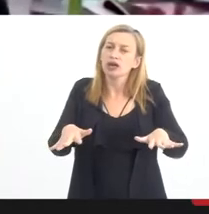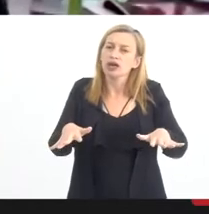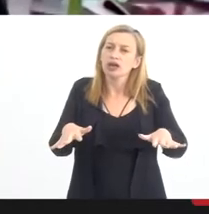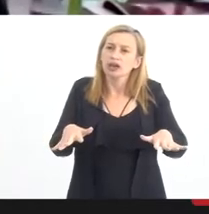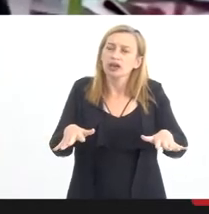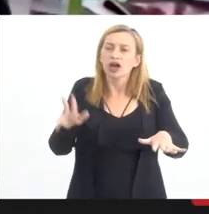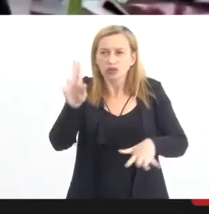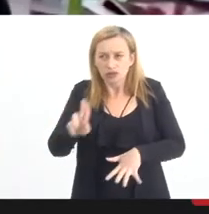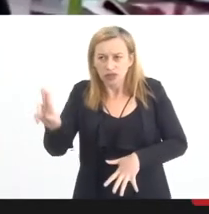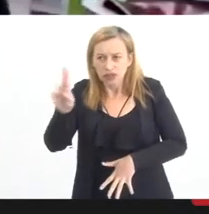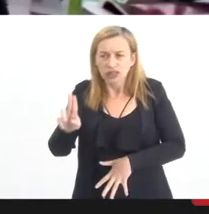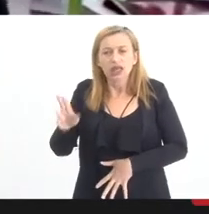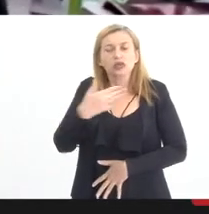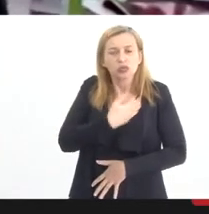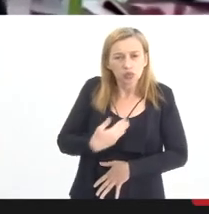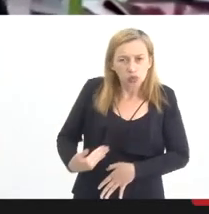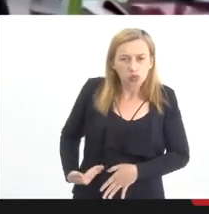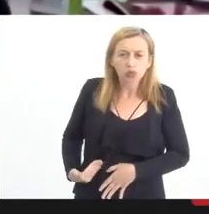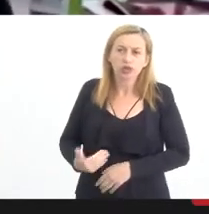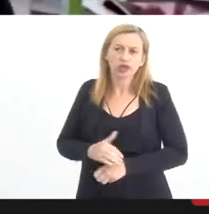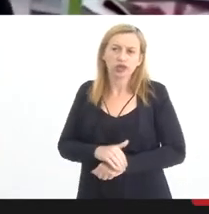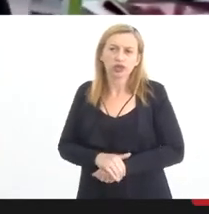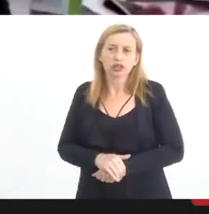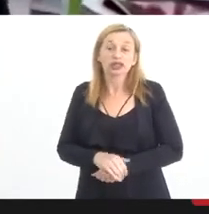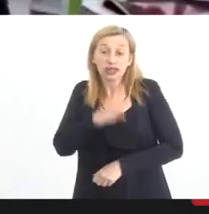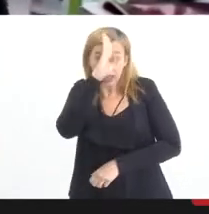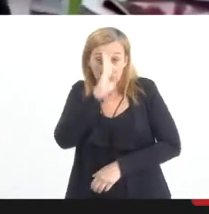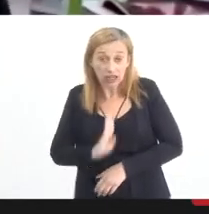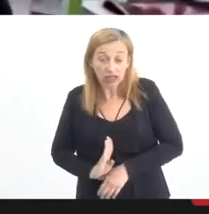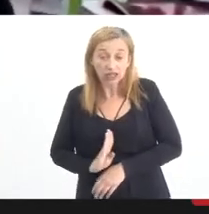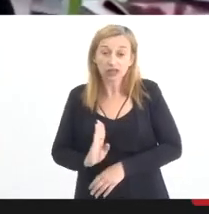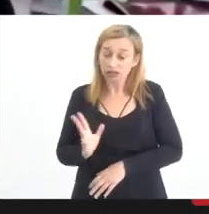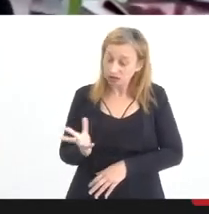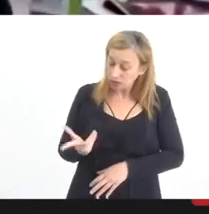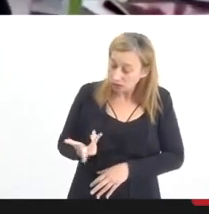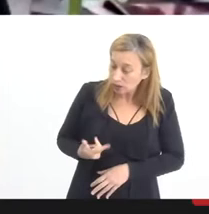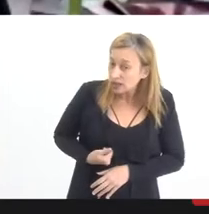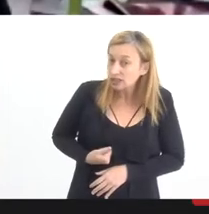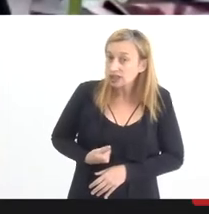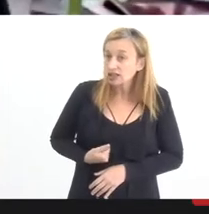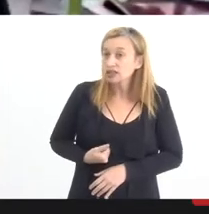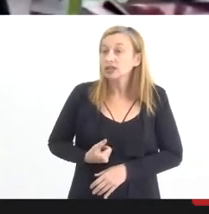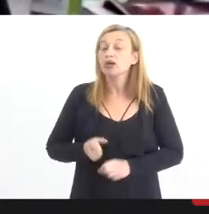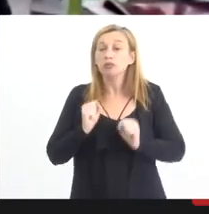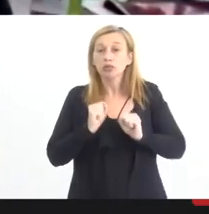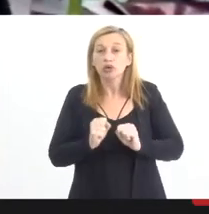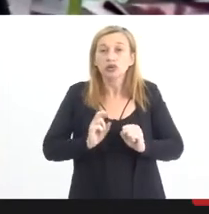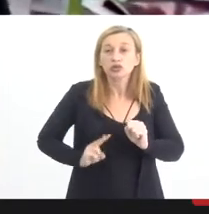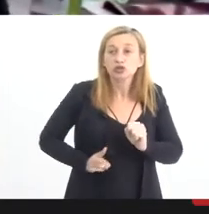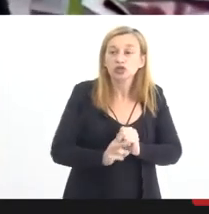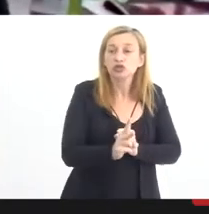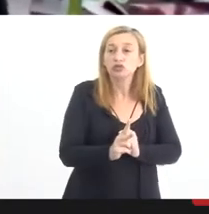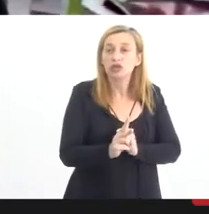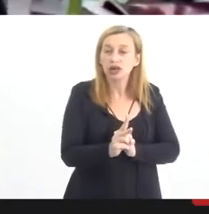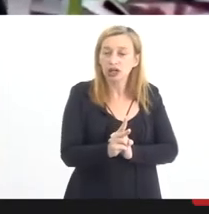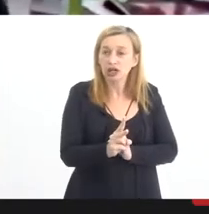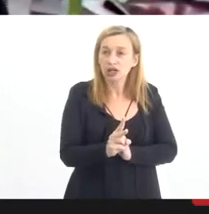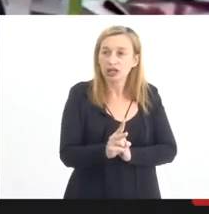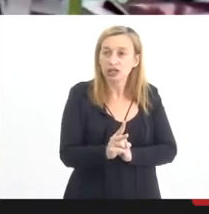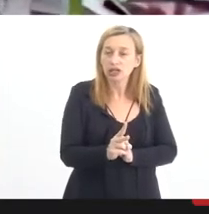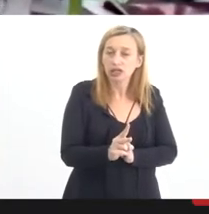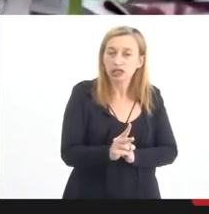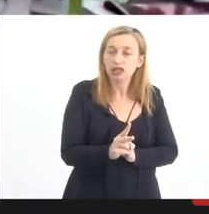a universidade pública, gratuita e de qualidade, possa continuar gerando eventos